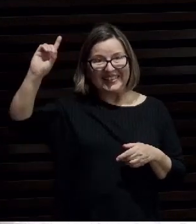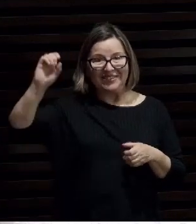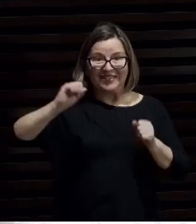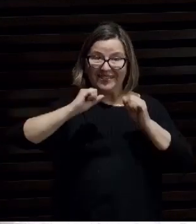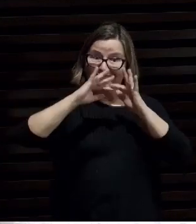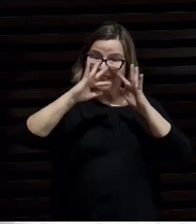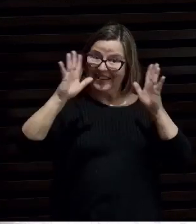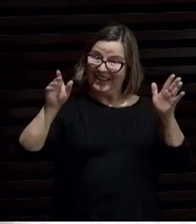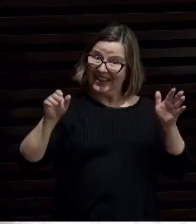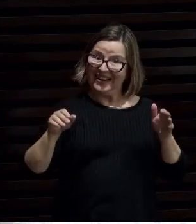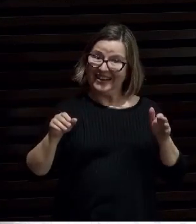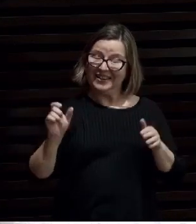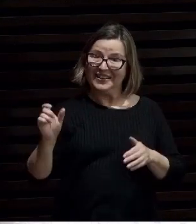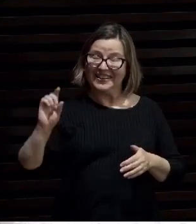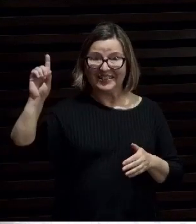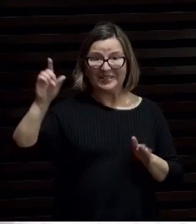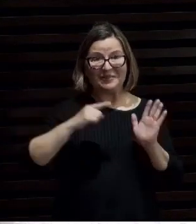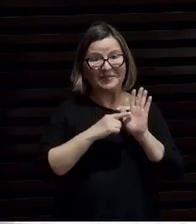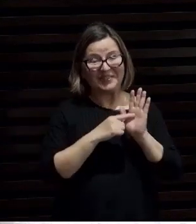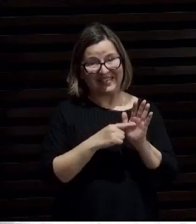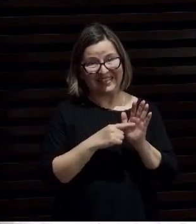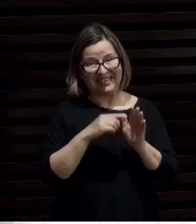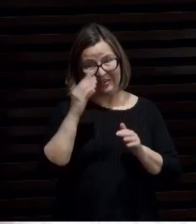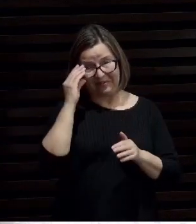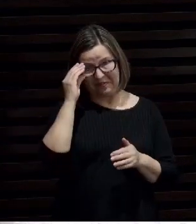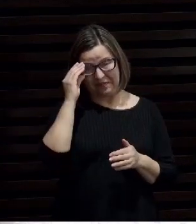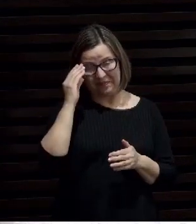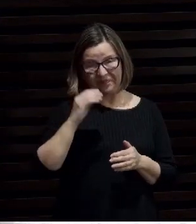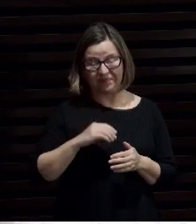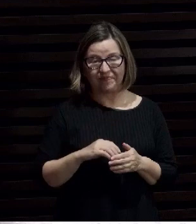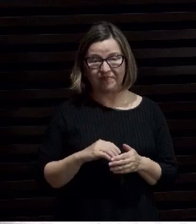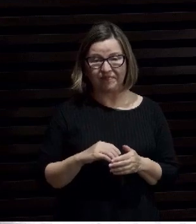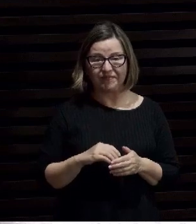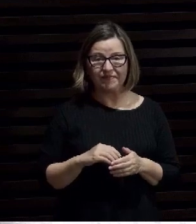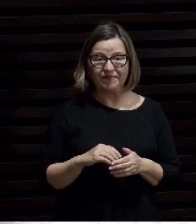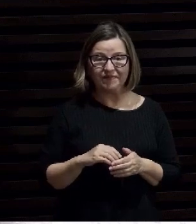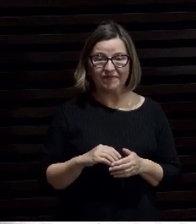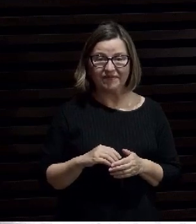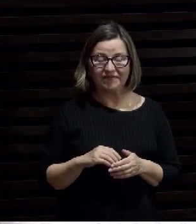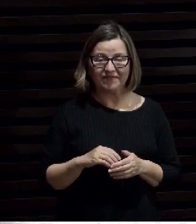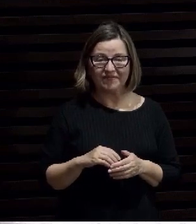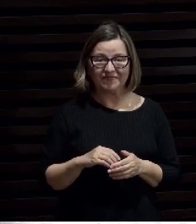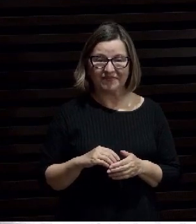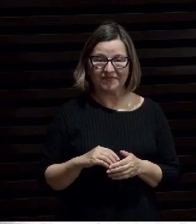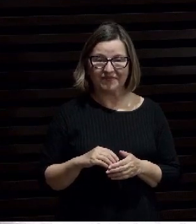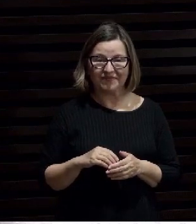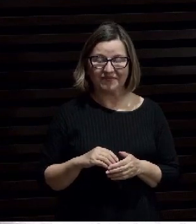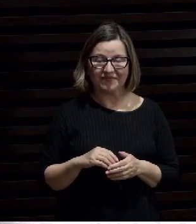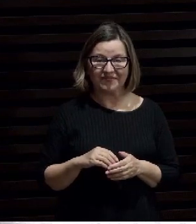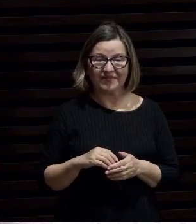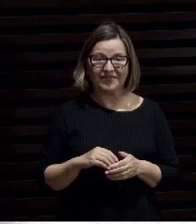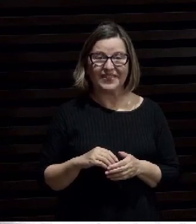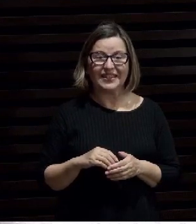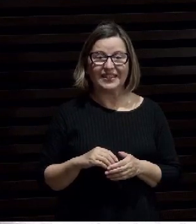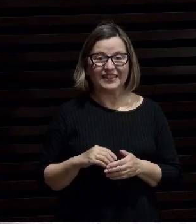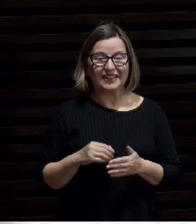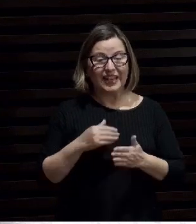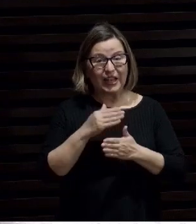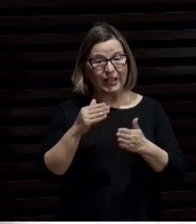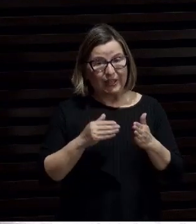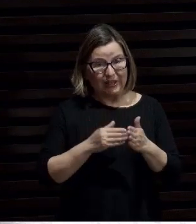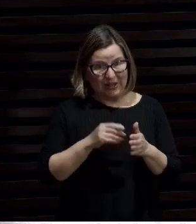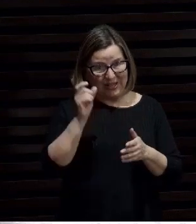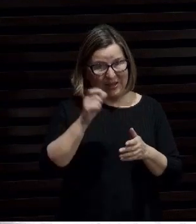nas Escrituras, mas a responsabilidade humana anda junto. Ele diz assim: eu vou escolher quem vai ser salvo, mas todo que vem a mim eu não